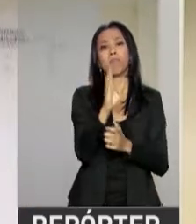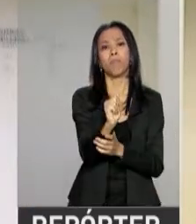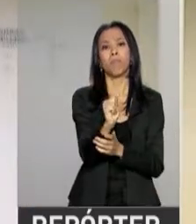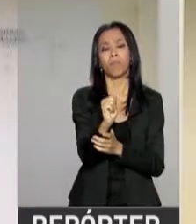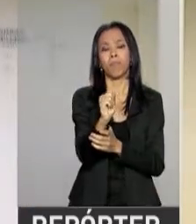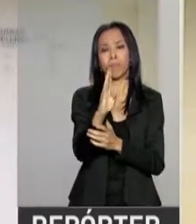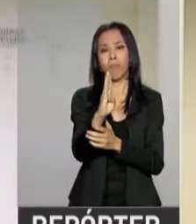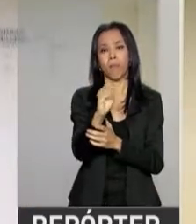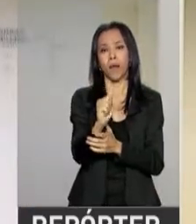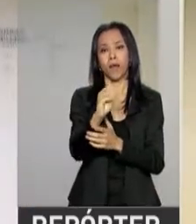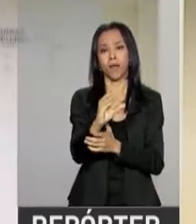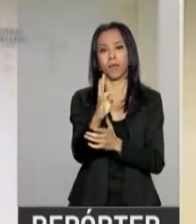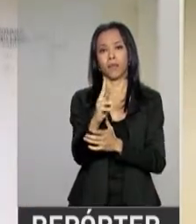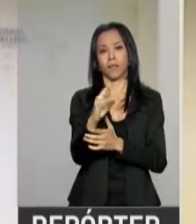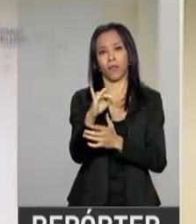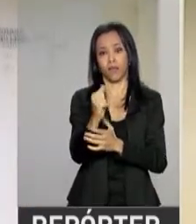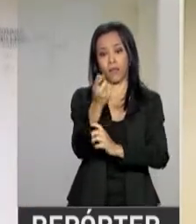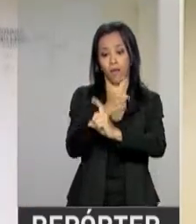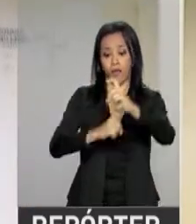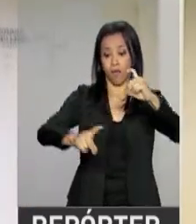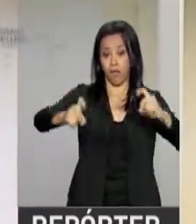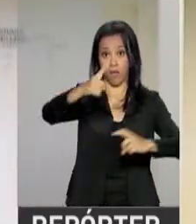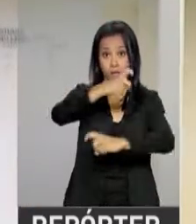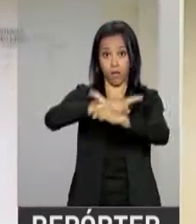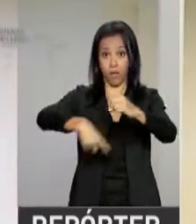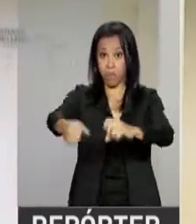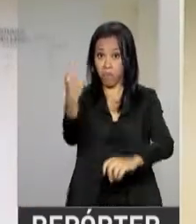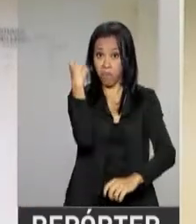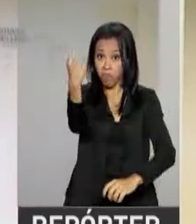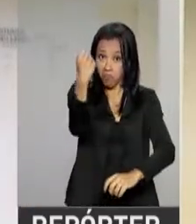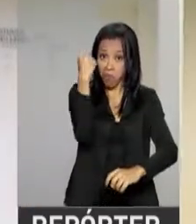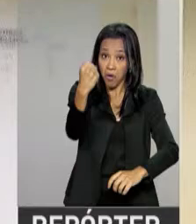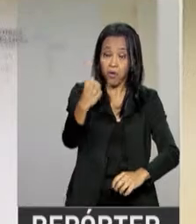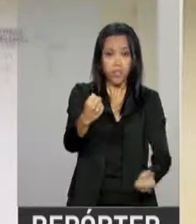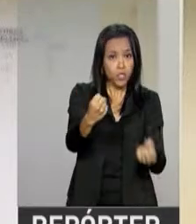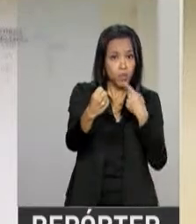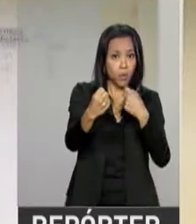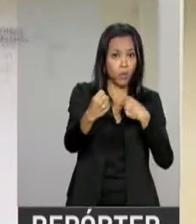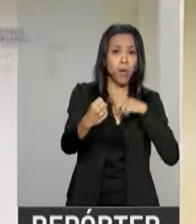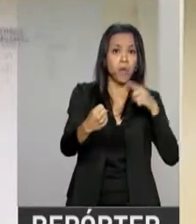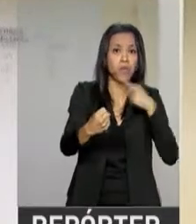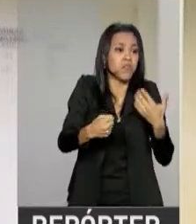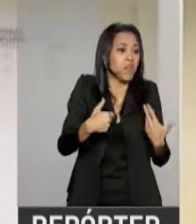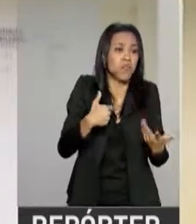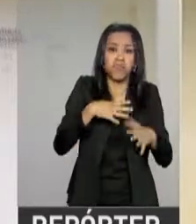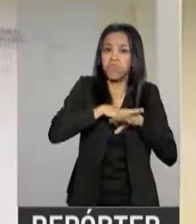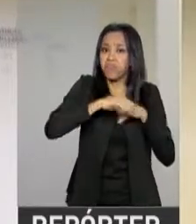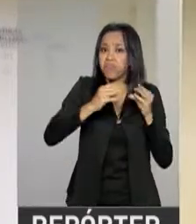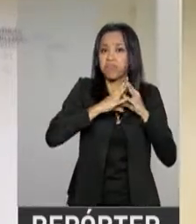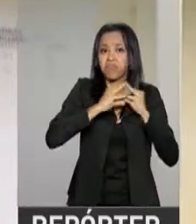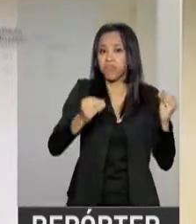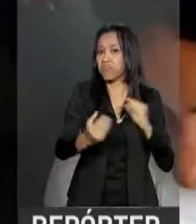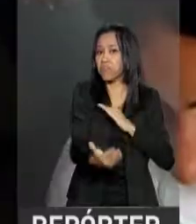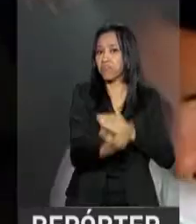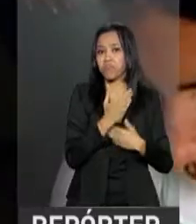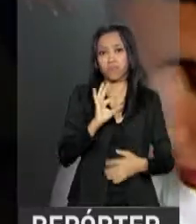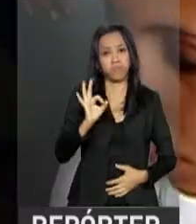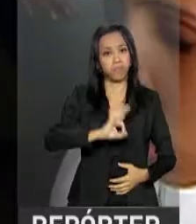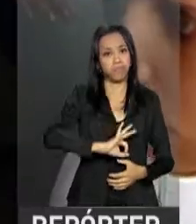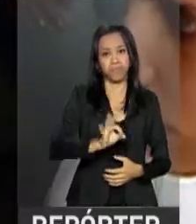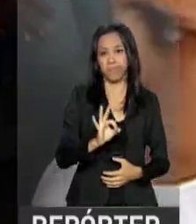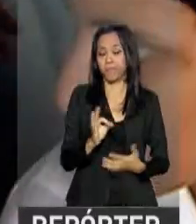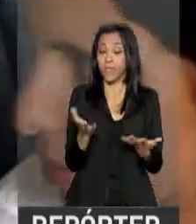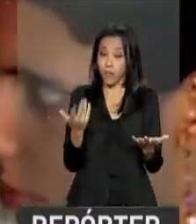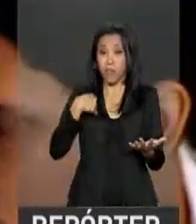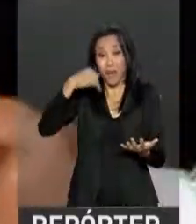multirresistentes bactérias ultra resistentes que elas não respondem mais aos antimicrobianos nós temos disponíveis para evitar